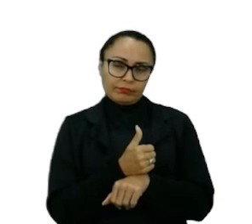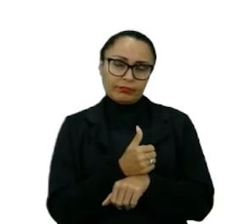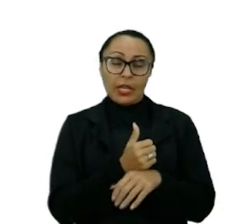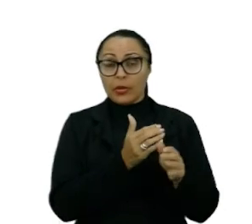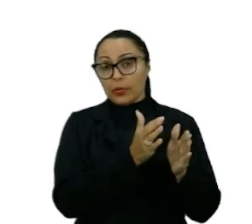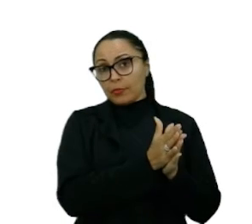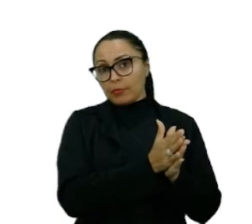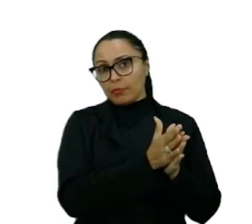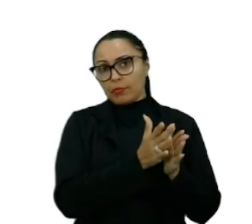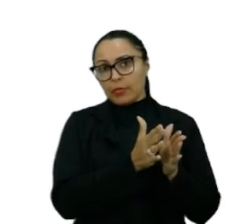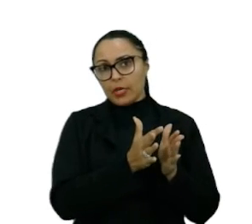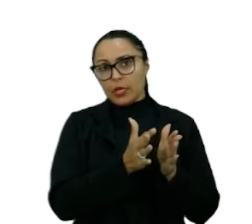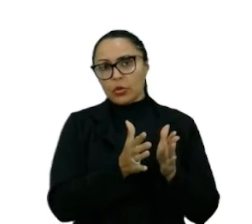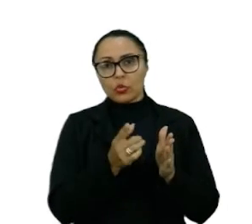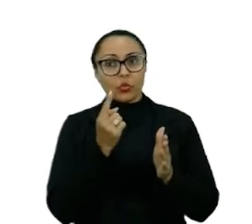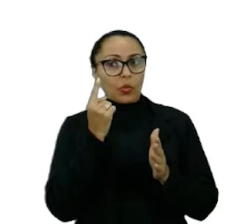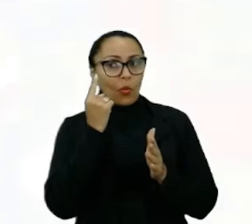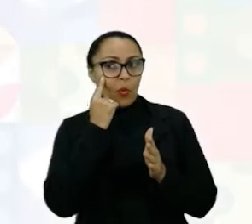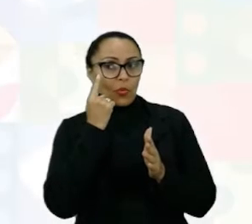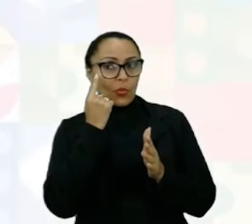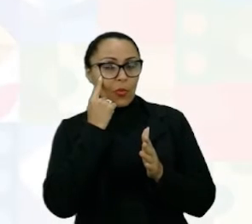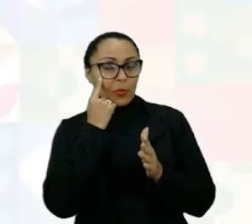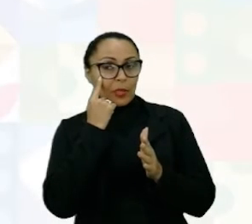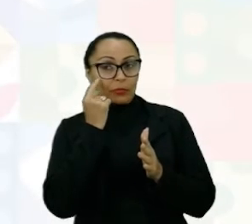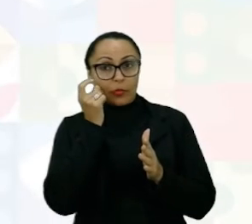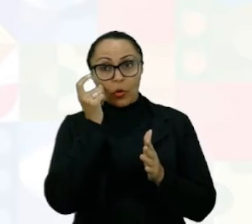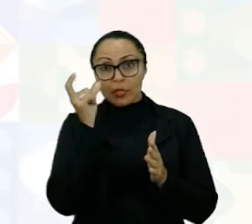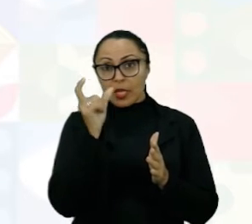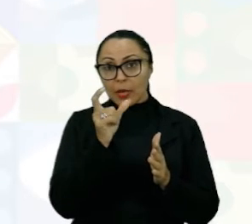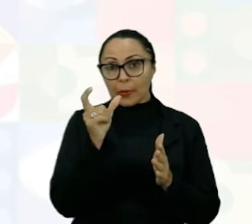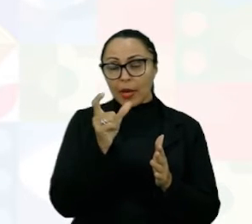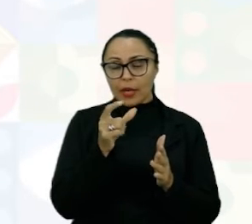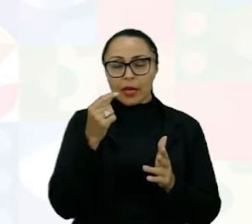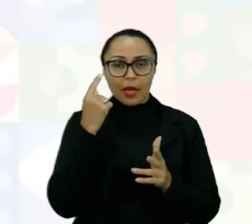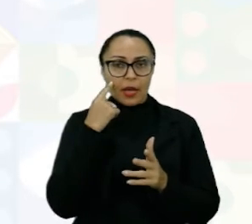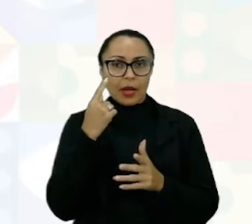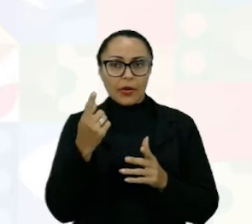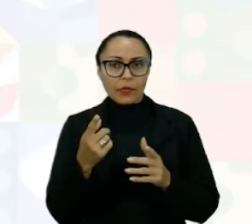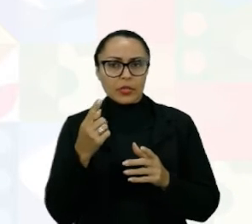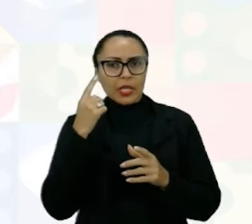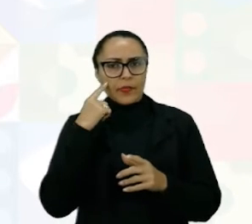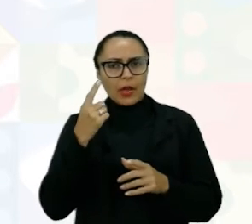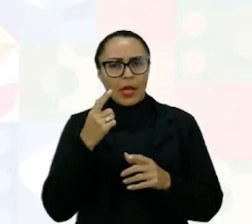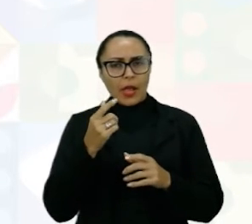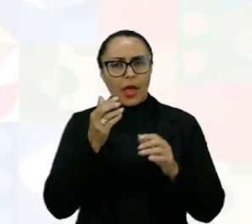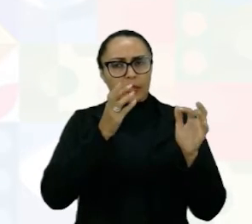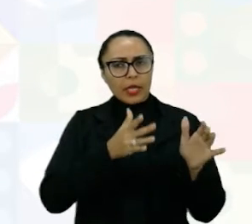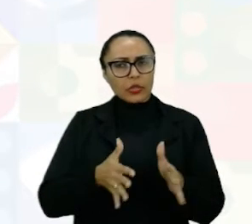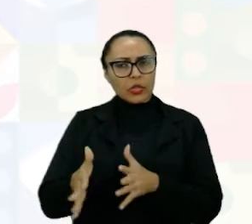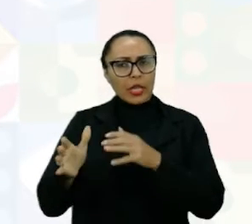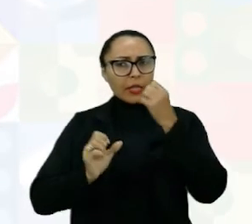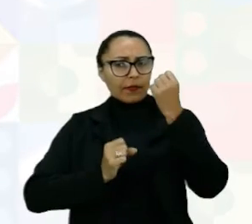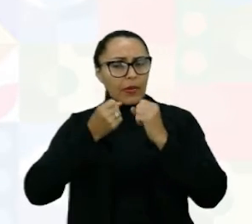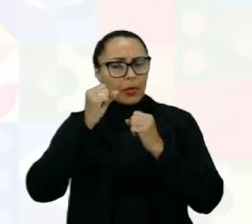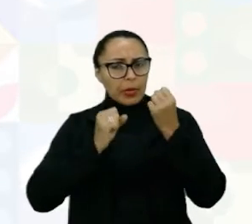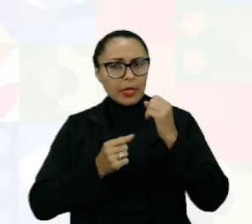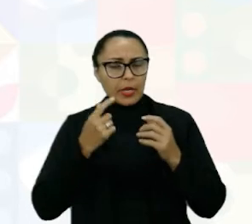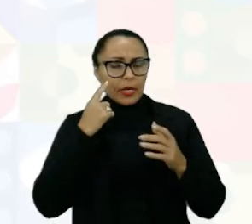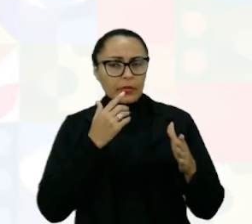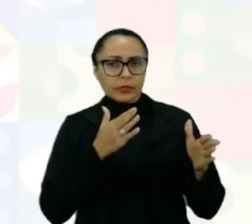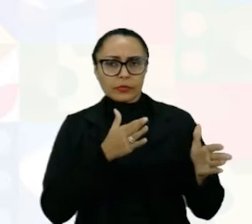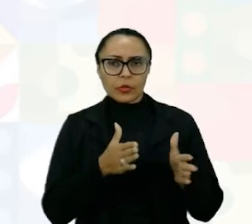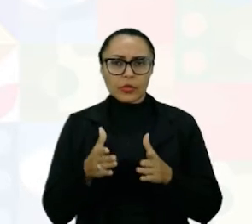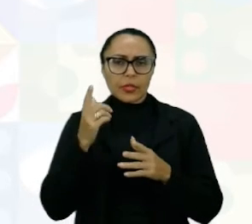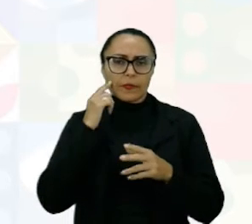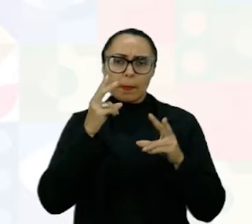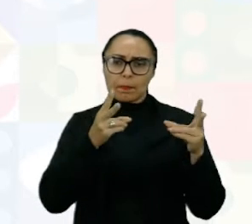do olhômetro, de você estar lá na linha de produção, olhando, né, de forma aleatória se o produto